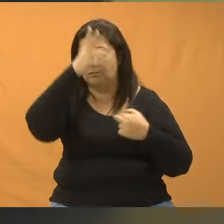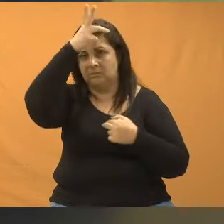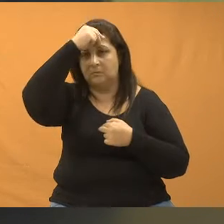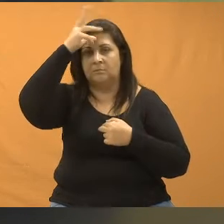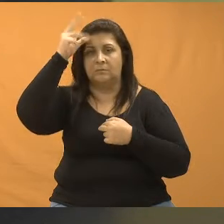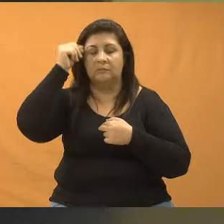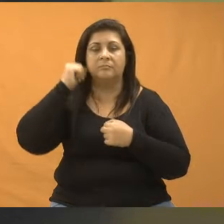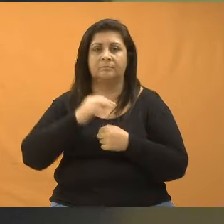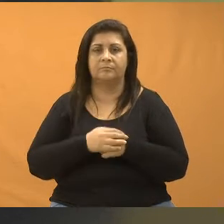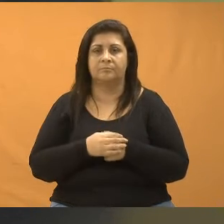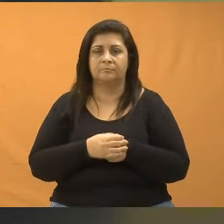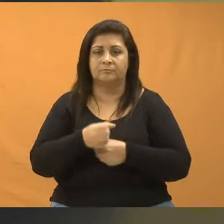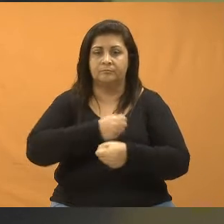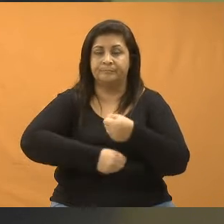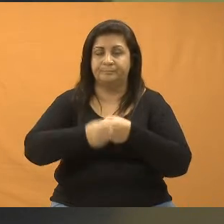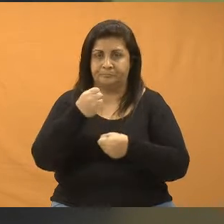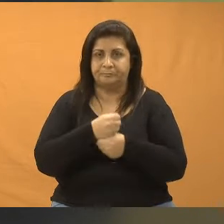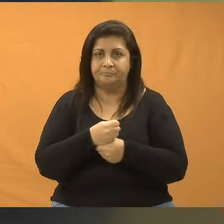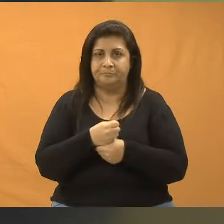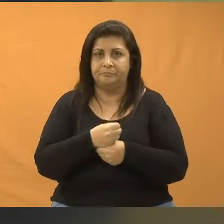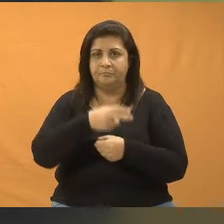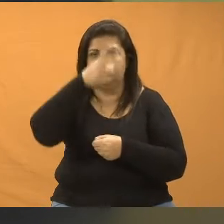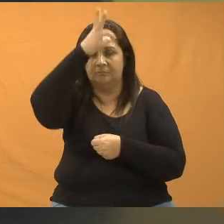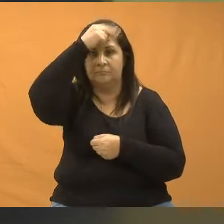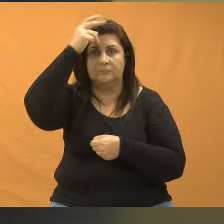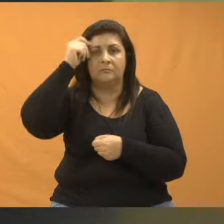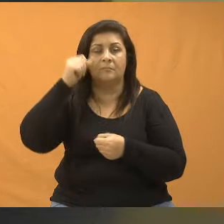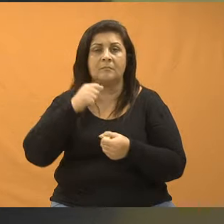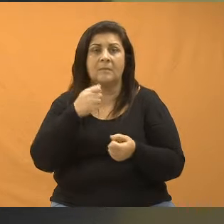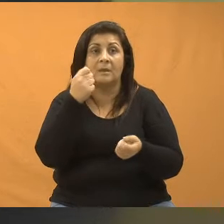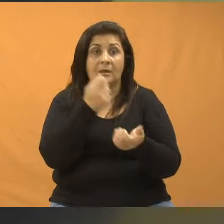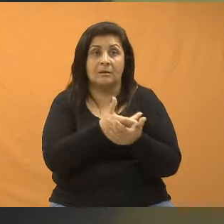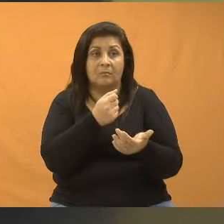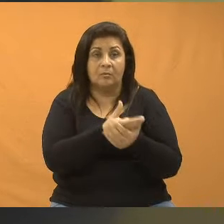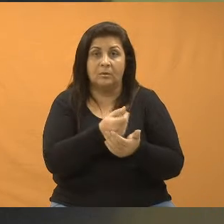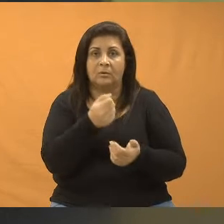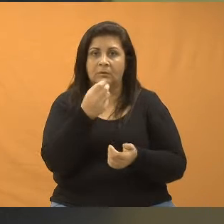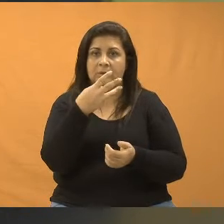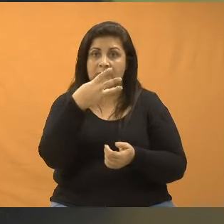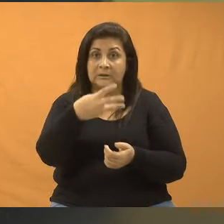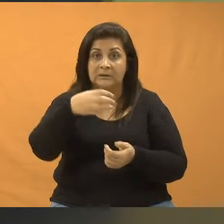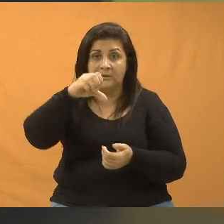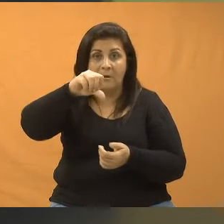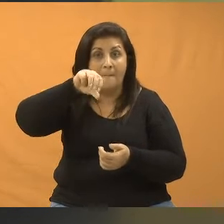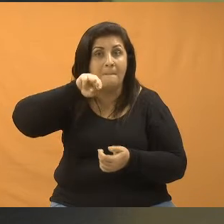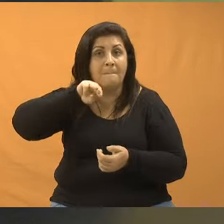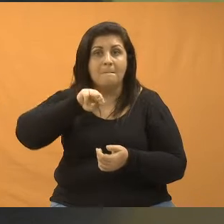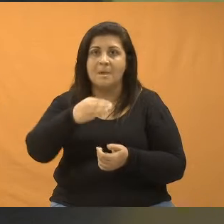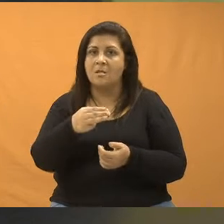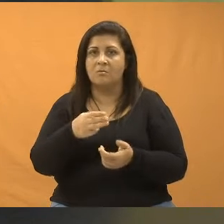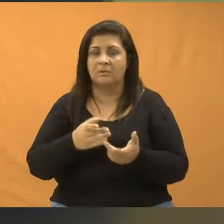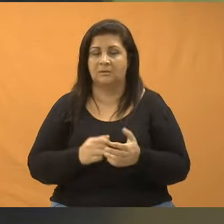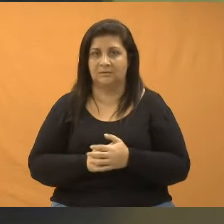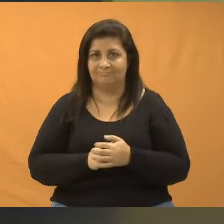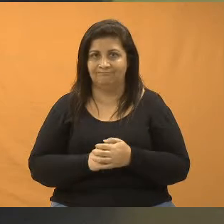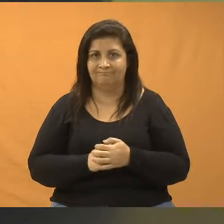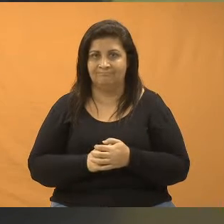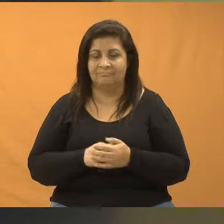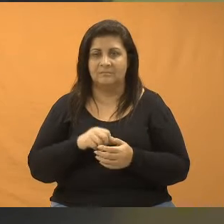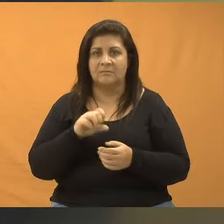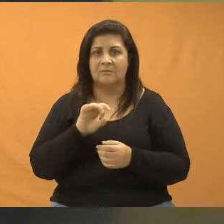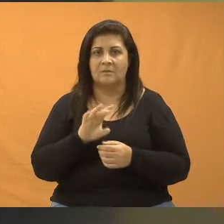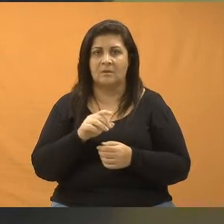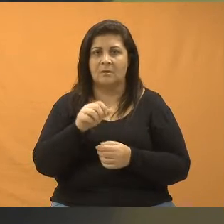ano passado, em 2018, a Prefeitura injetou na Santa Casa 39 milhões. Só 11 milhões foram recursos de